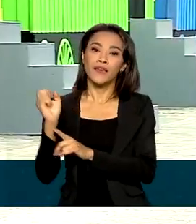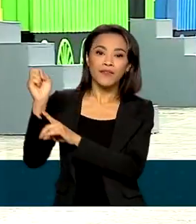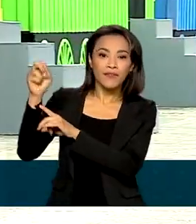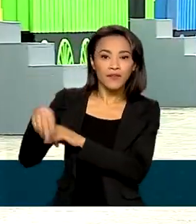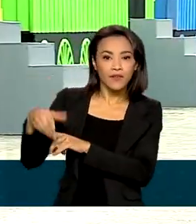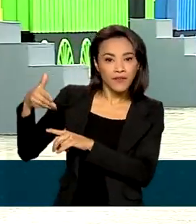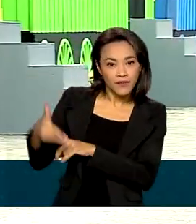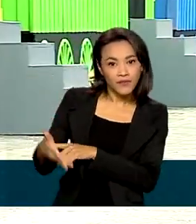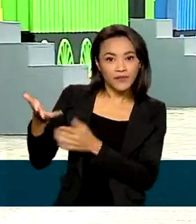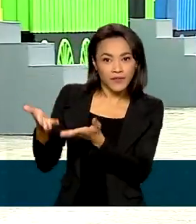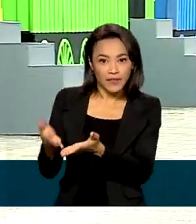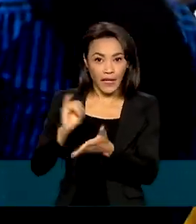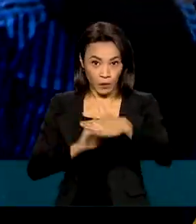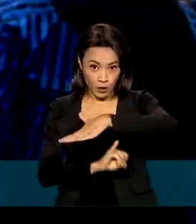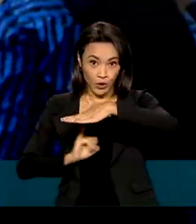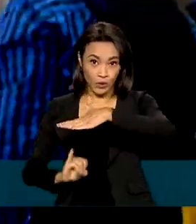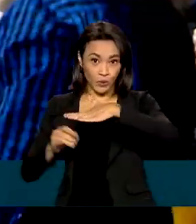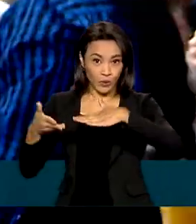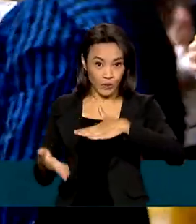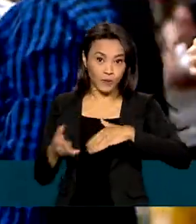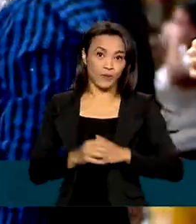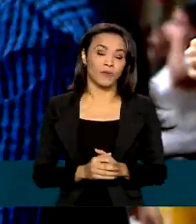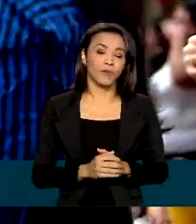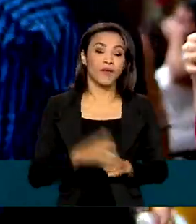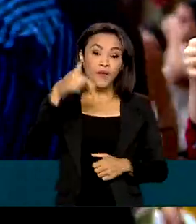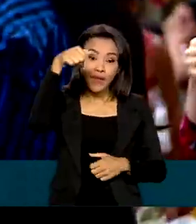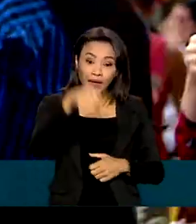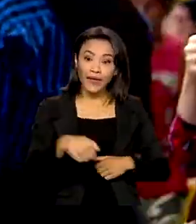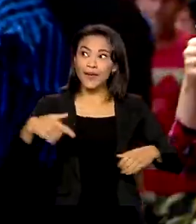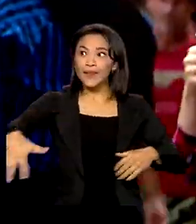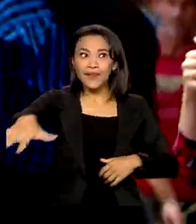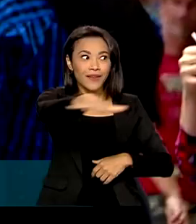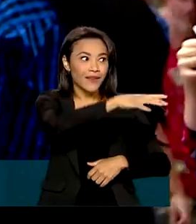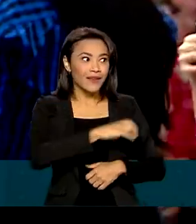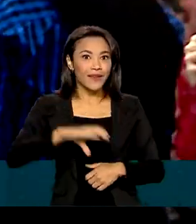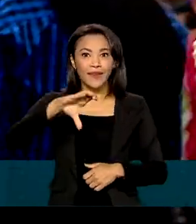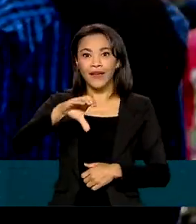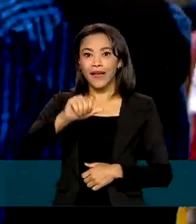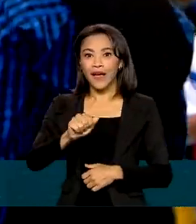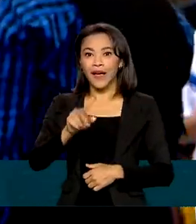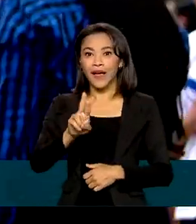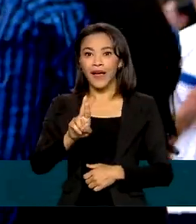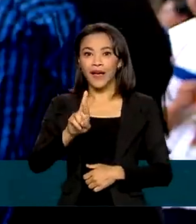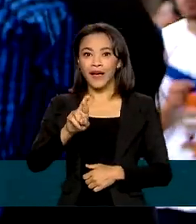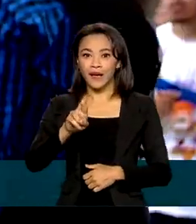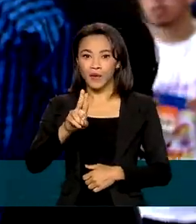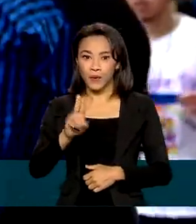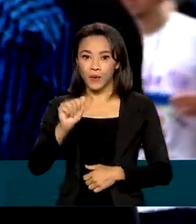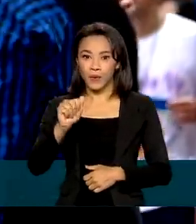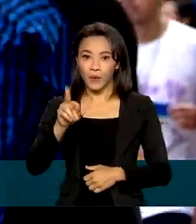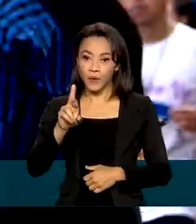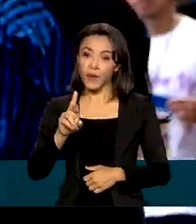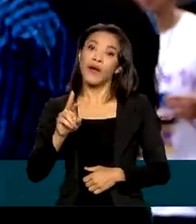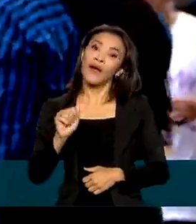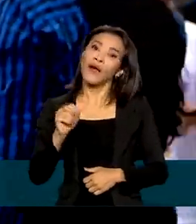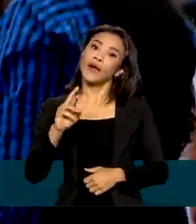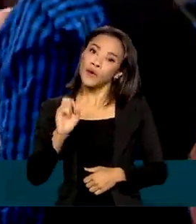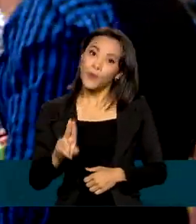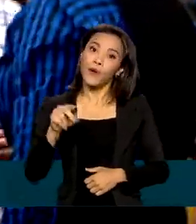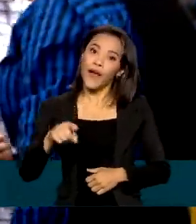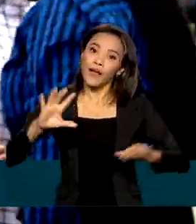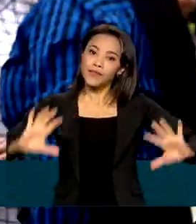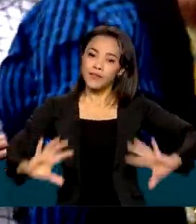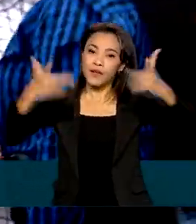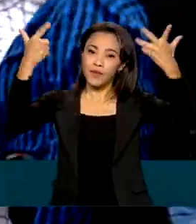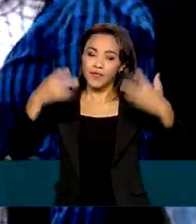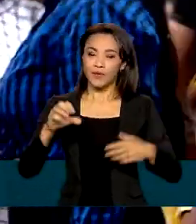Histórico e Artístico Nacional. E é aqui em Caruaru, no Agreste de Pernambuco, um dos maiores palcos para a celebração de São